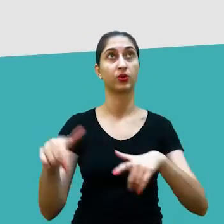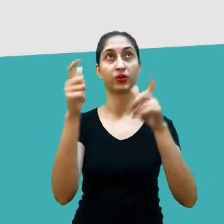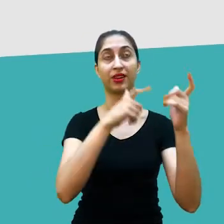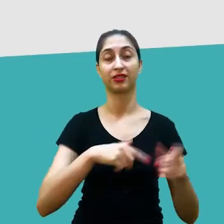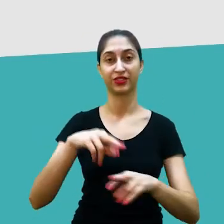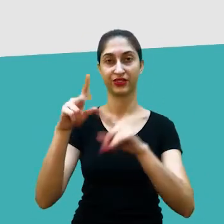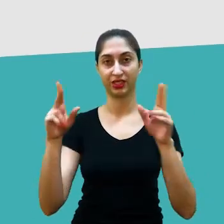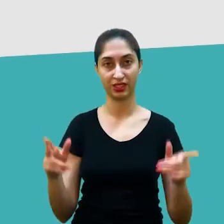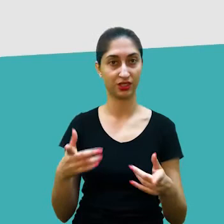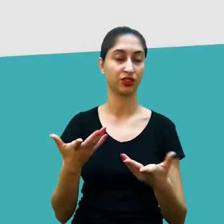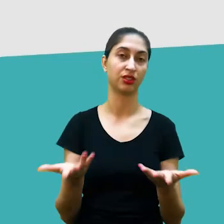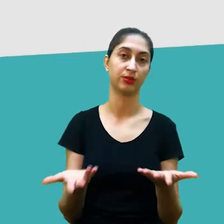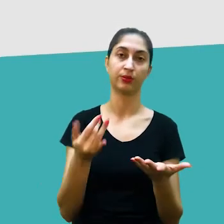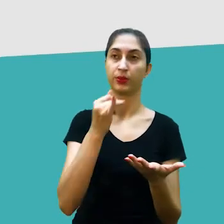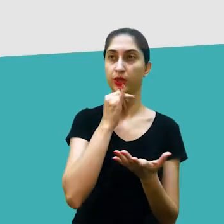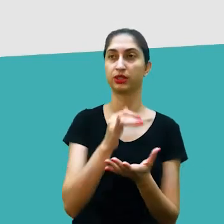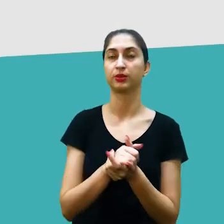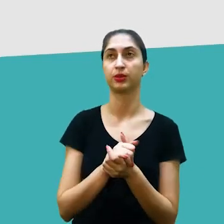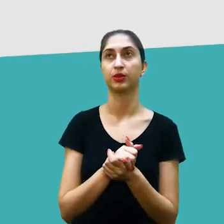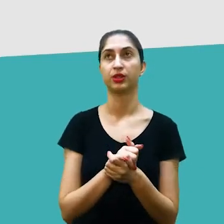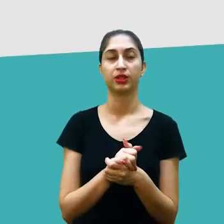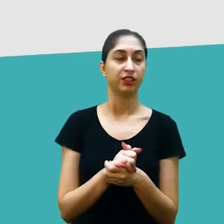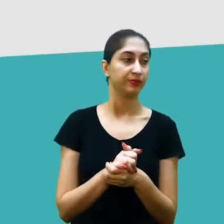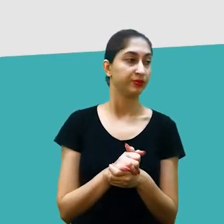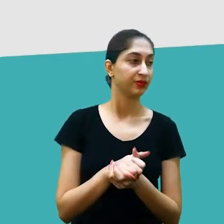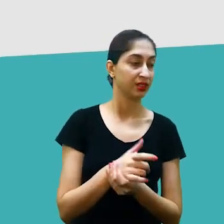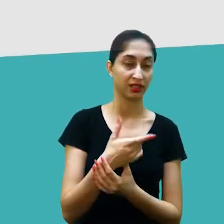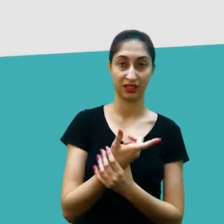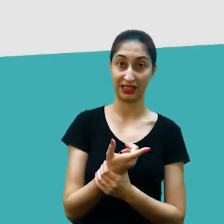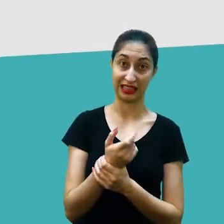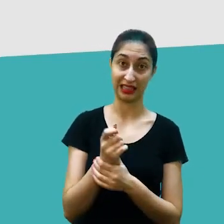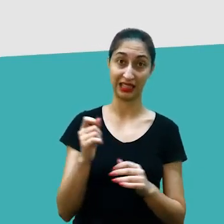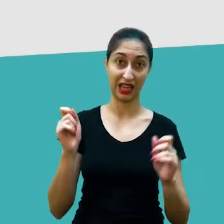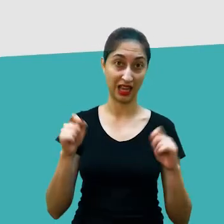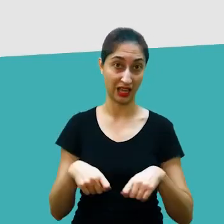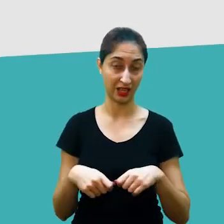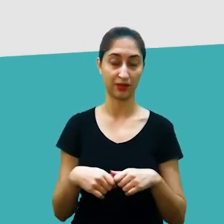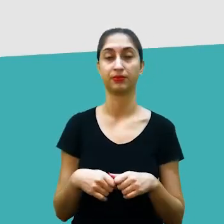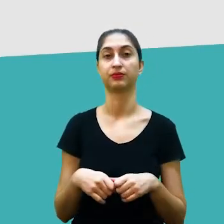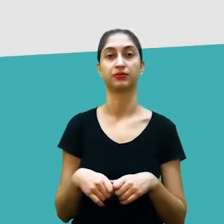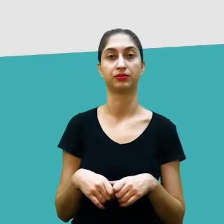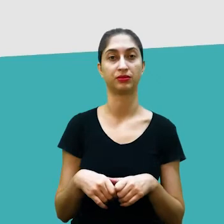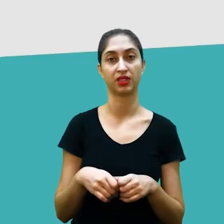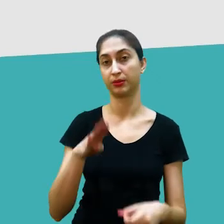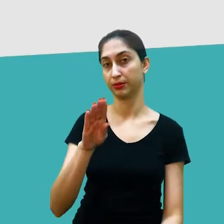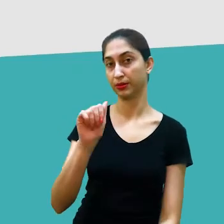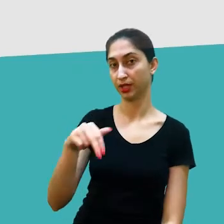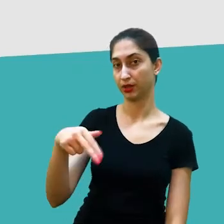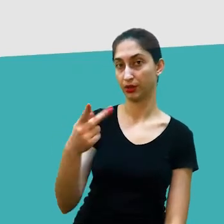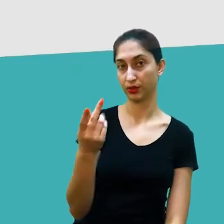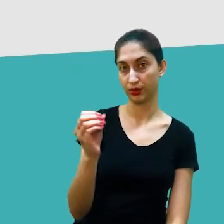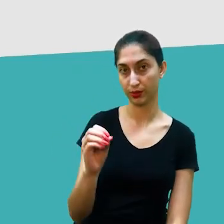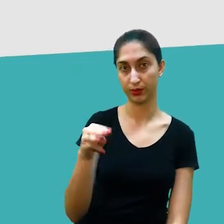banhos metálicos com possibilidades enormes de fazer muito banho metálico já